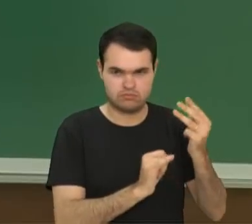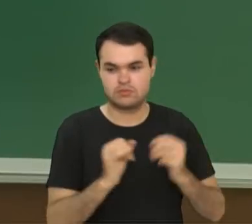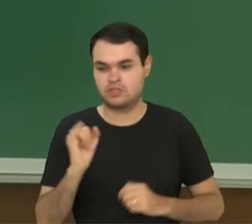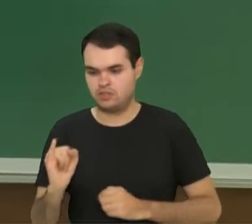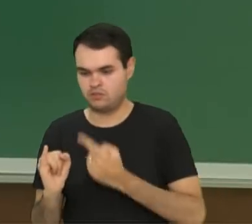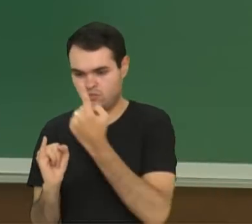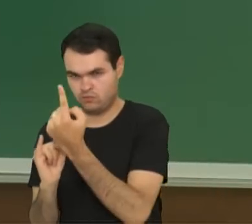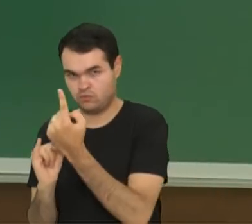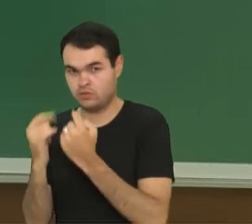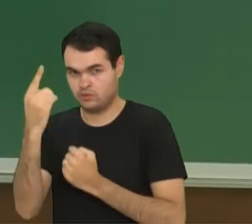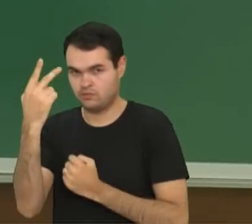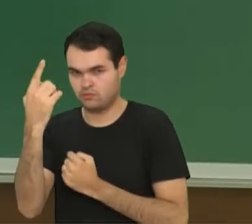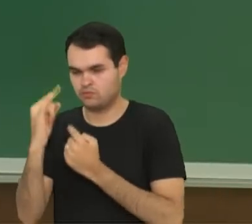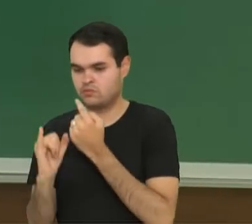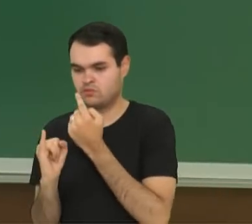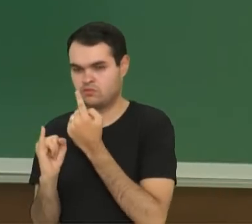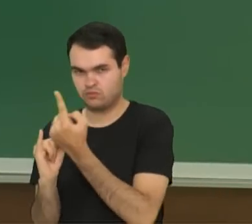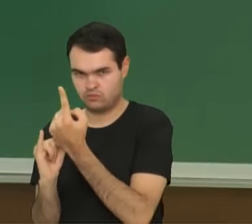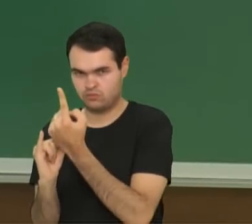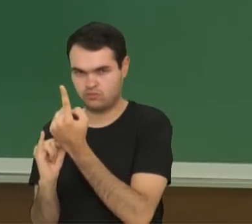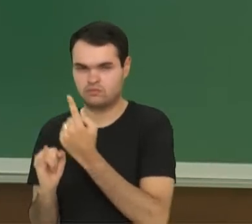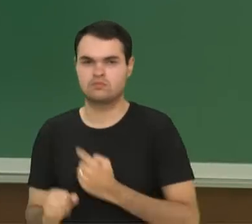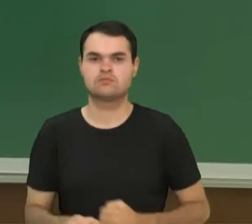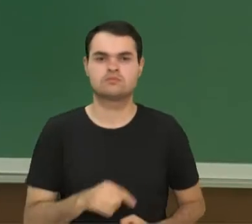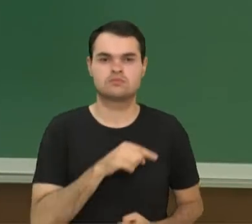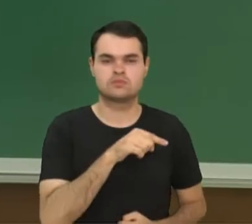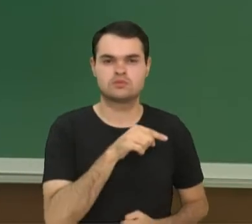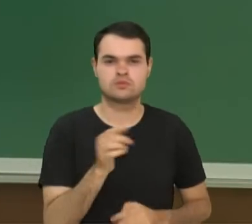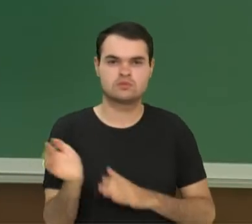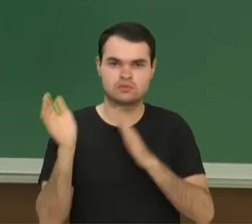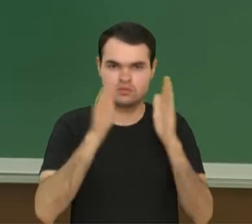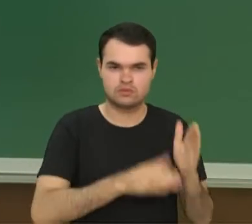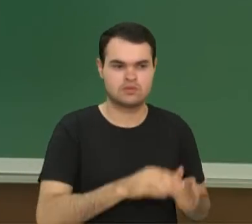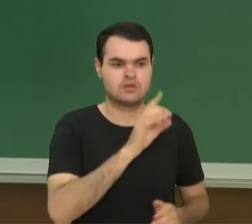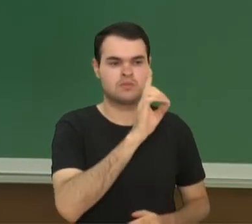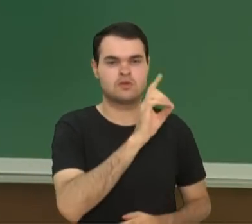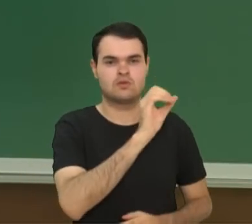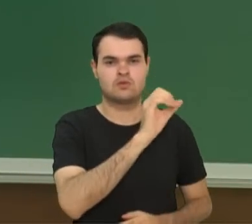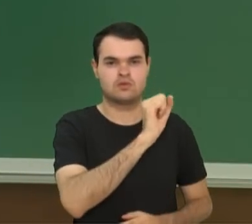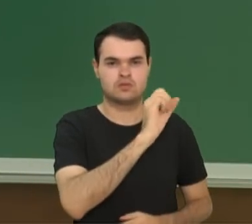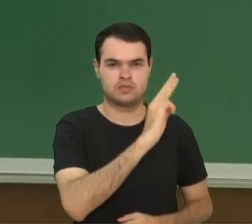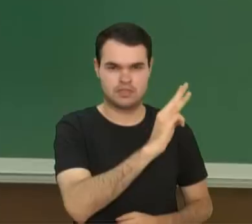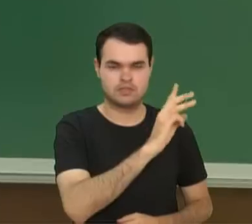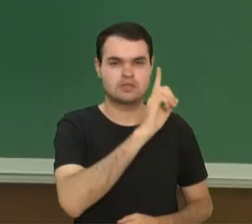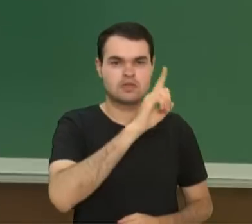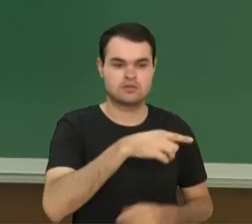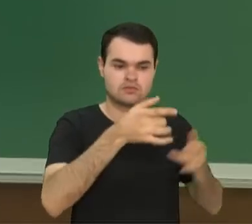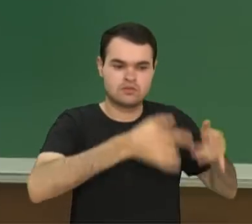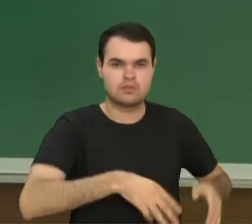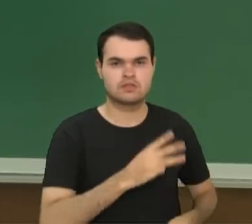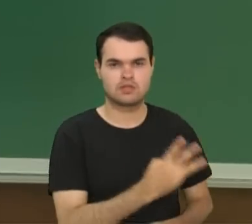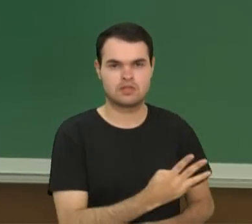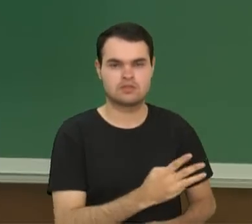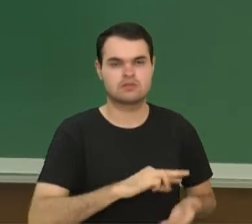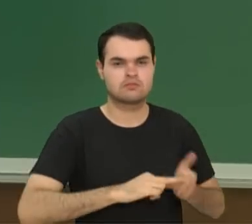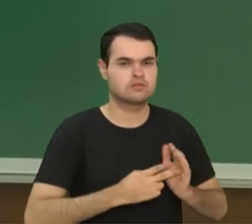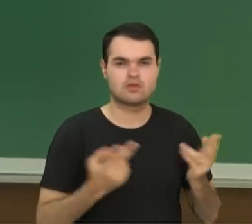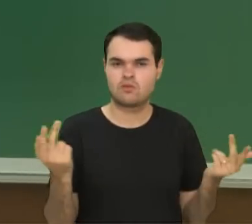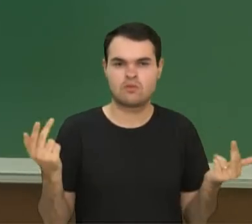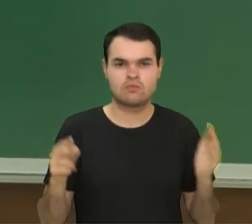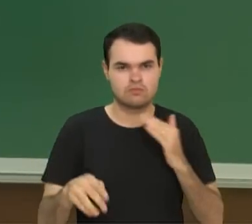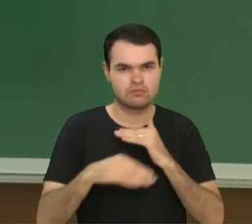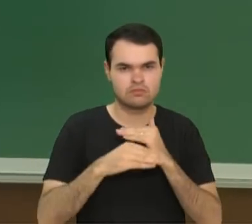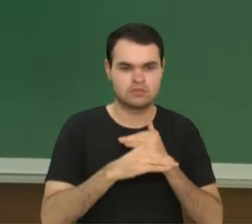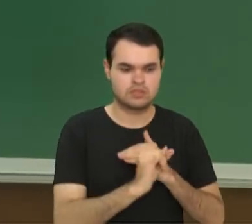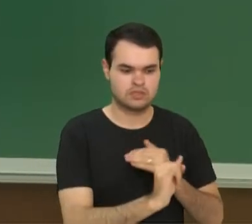igual a i elevado a 1. E que o 1083 vai sobrar 3, vai ser a mesma coisa que i